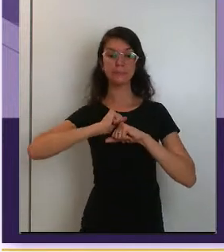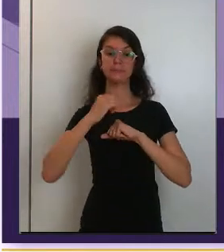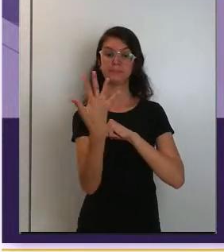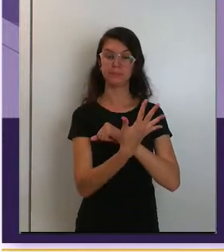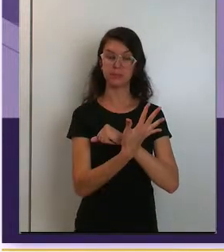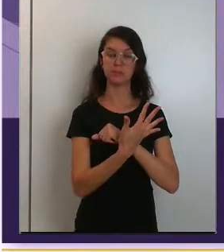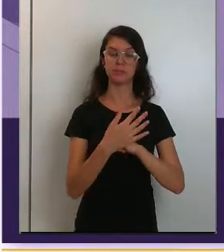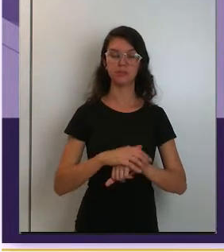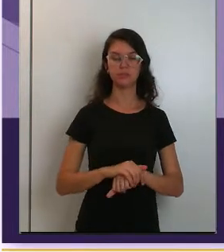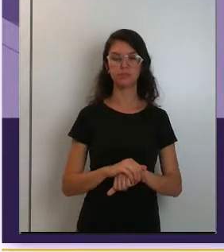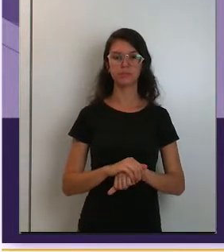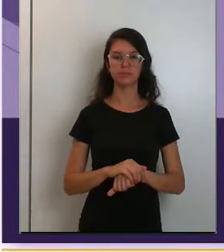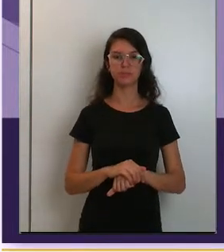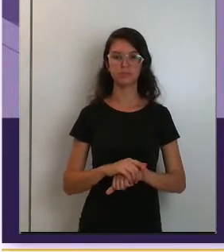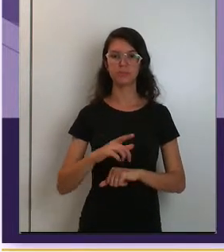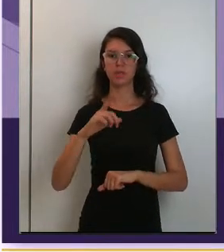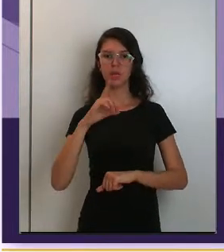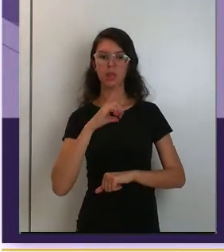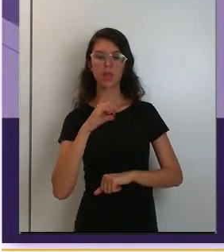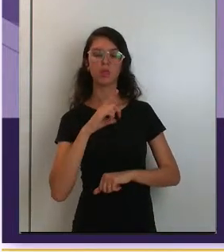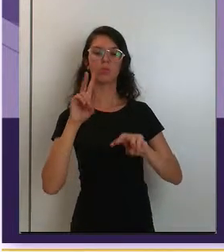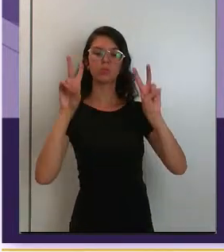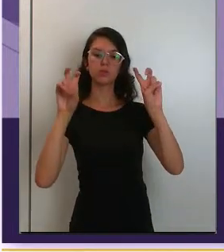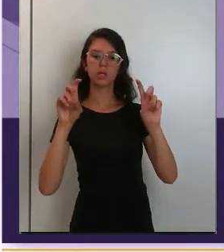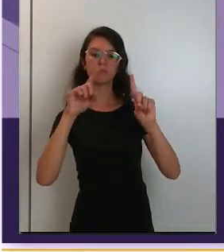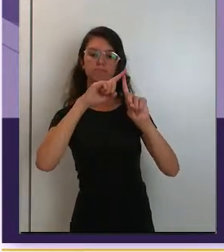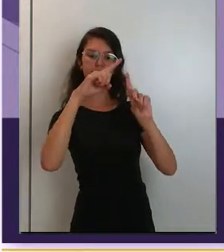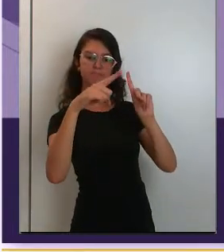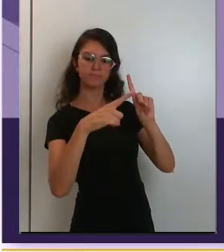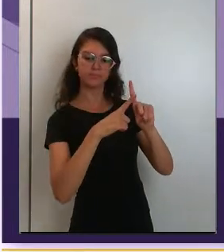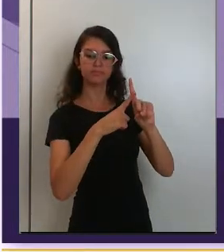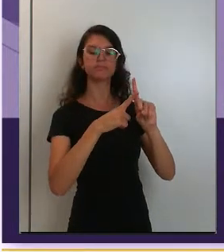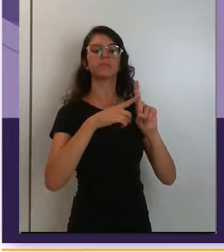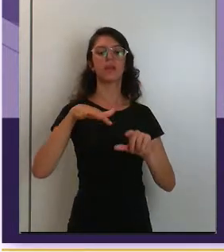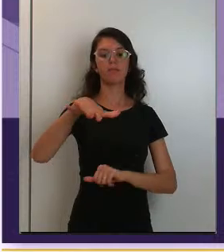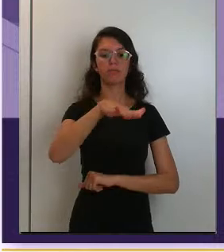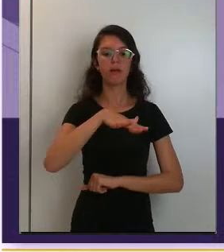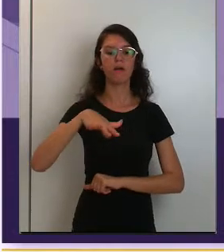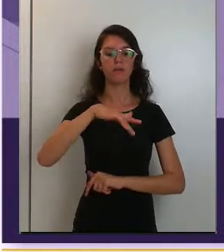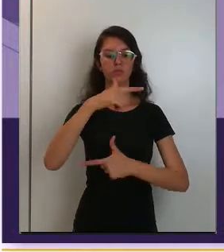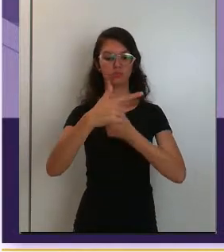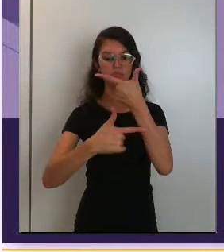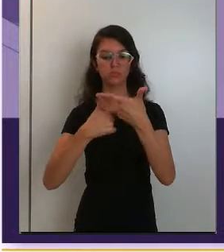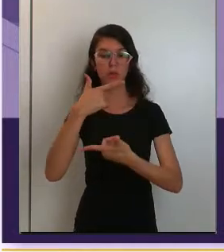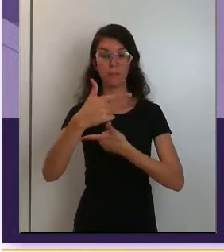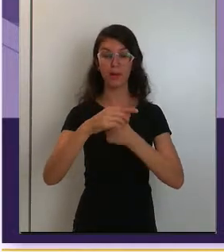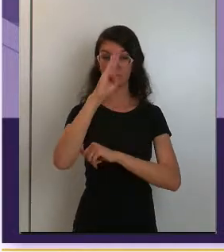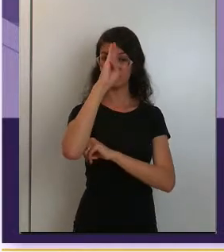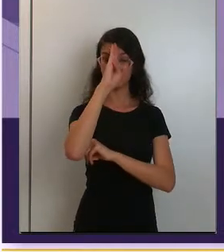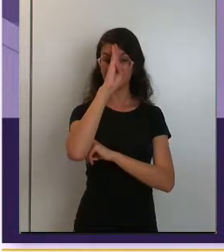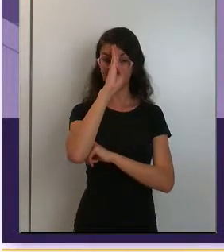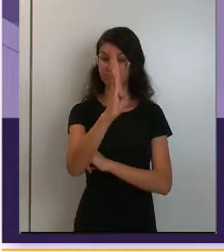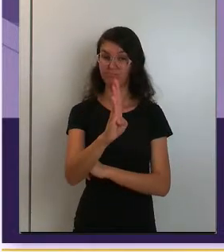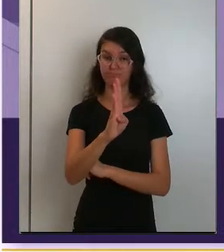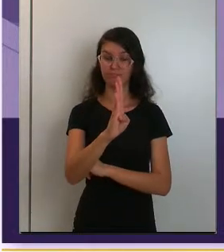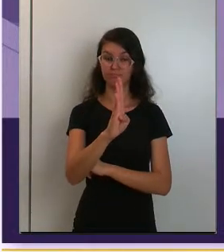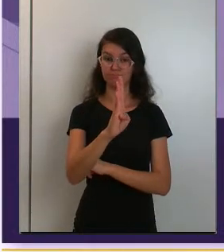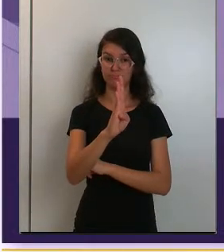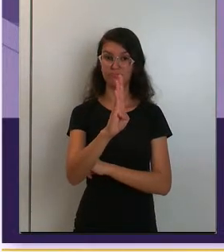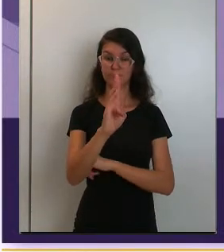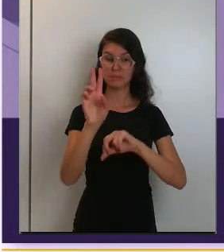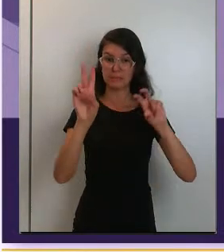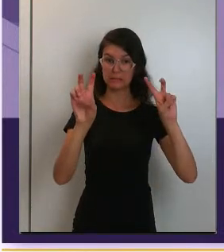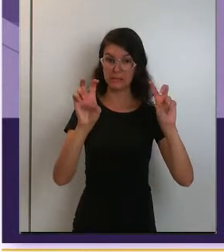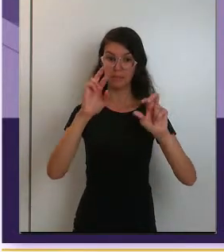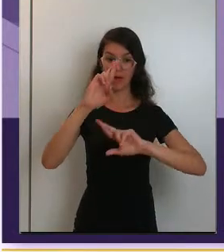A questão da gestante no mercado de trabalho, e principalmente as questões relacionadas